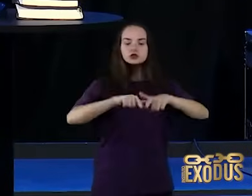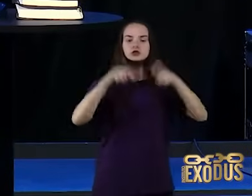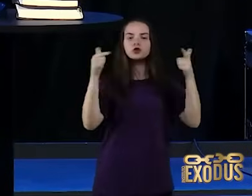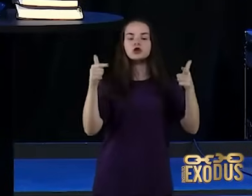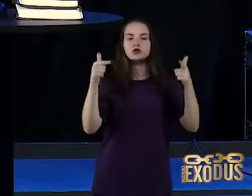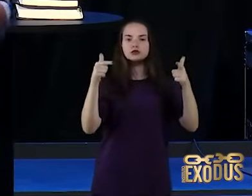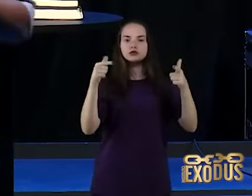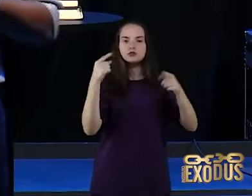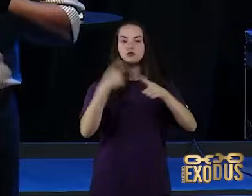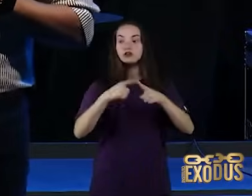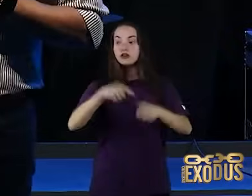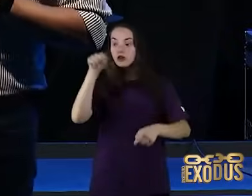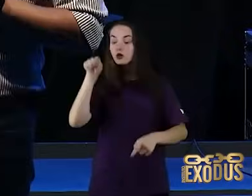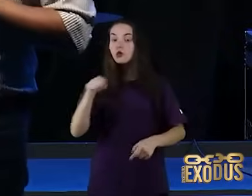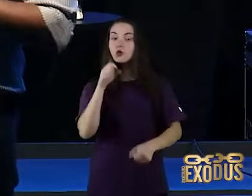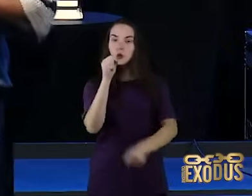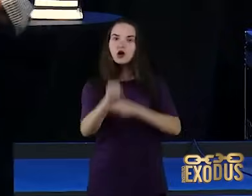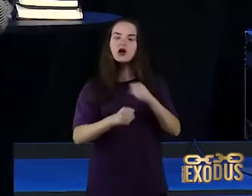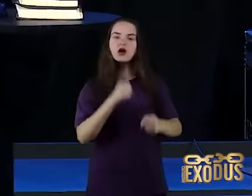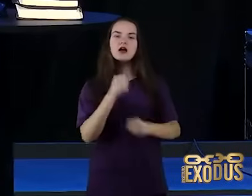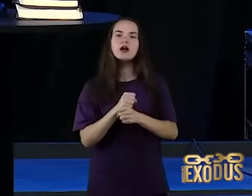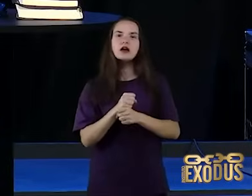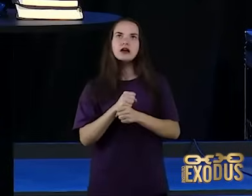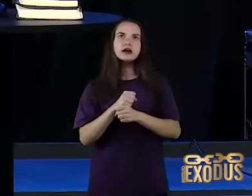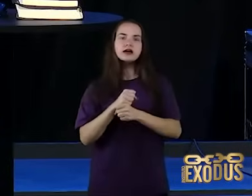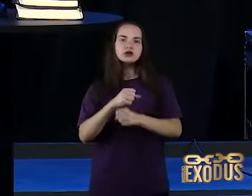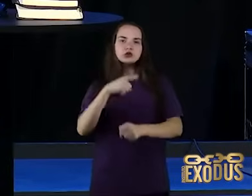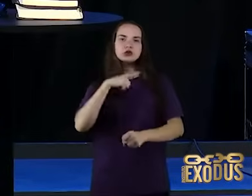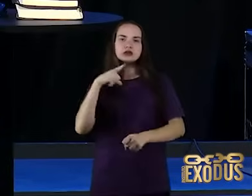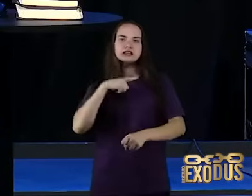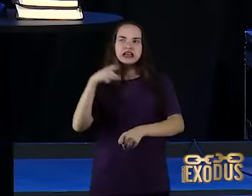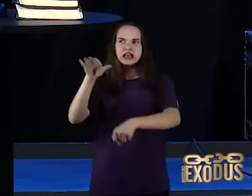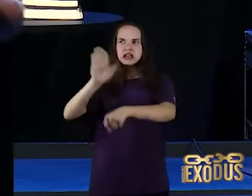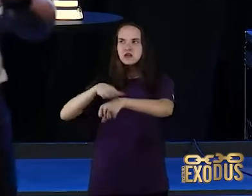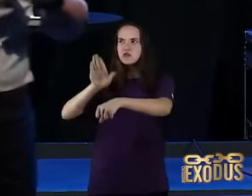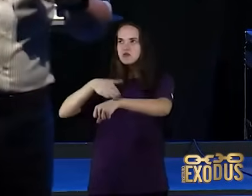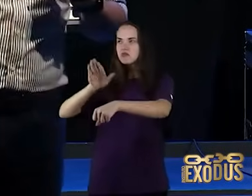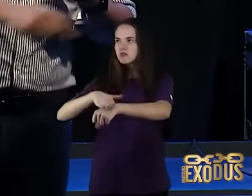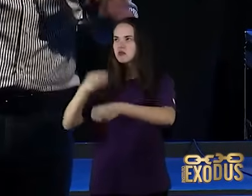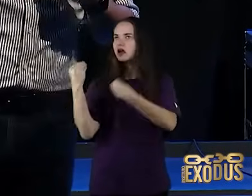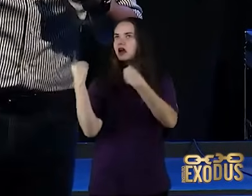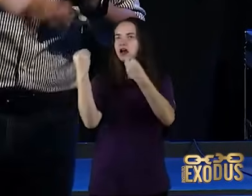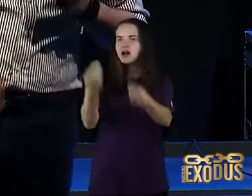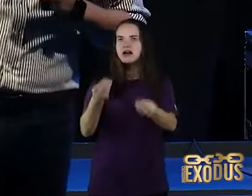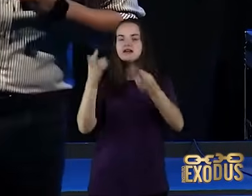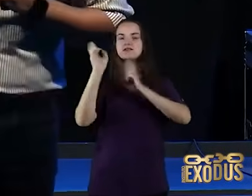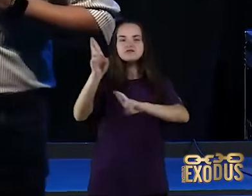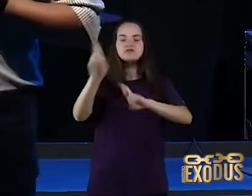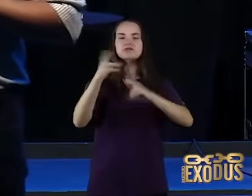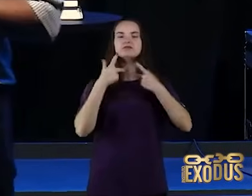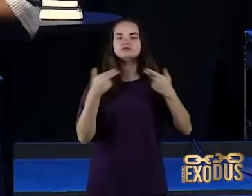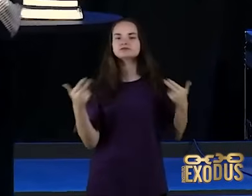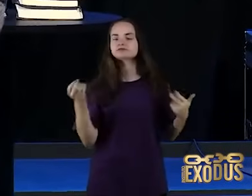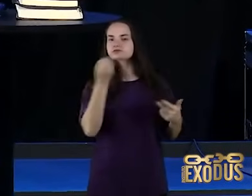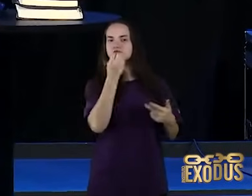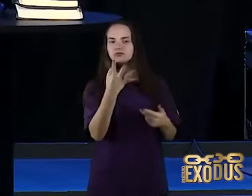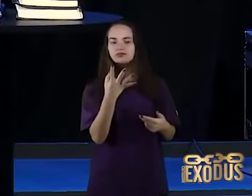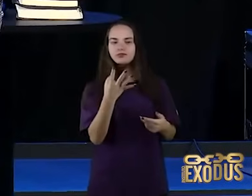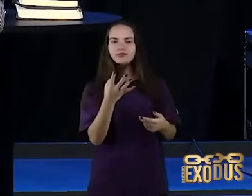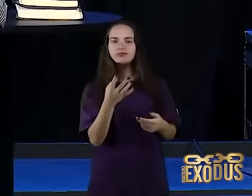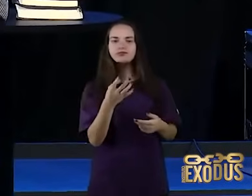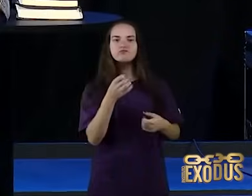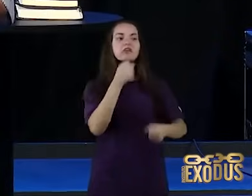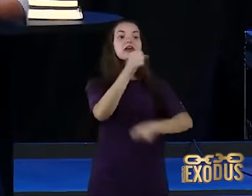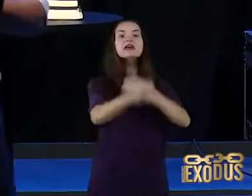em si trouxe consigo uma nuvem de esperança para você de coisas boas o ano novo não